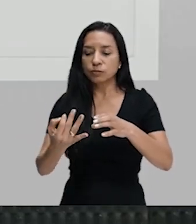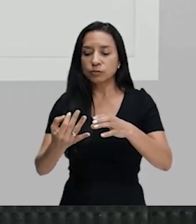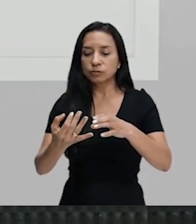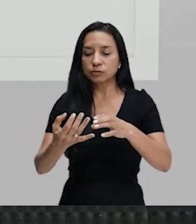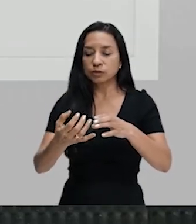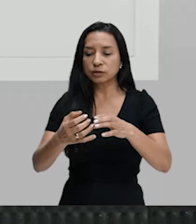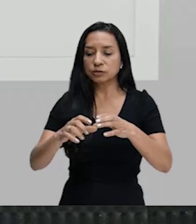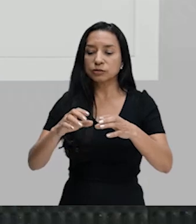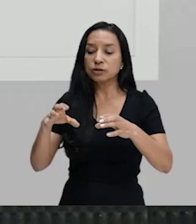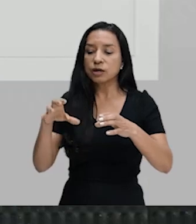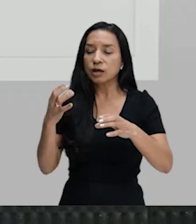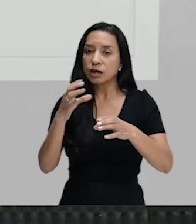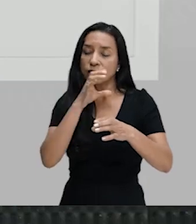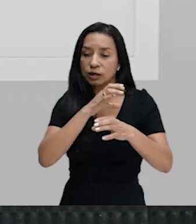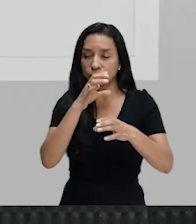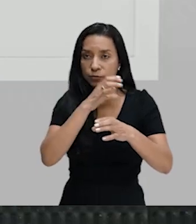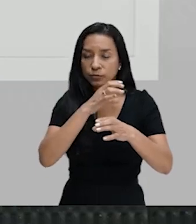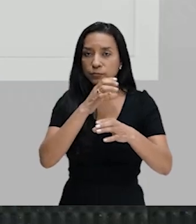calor.